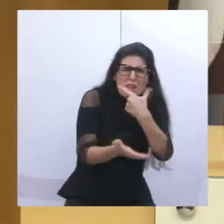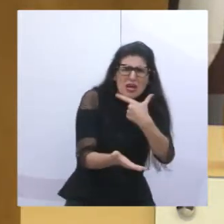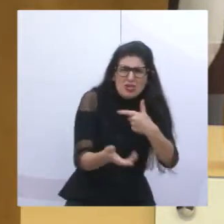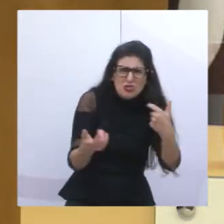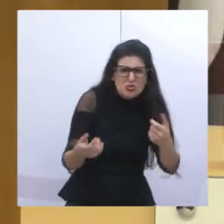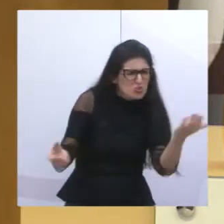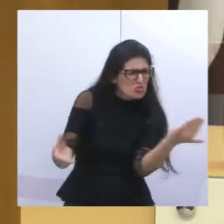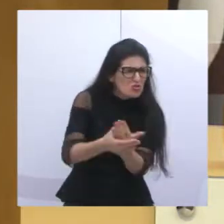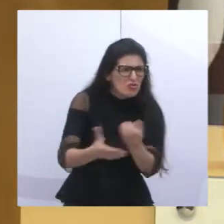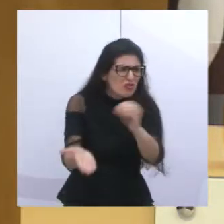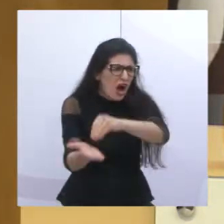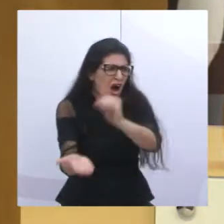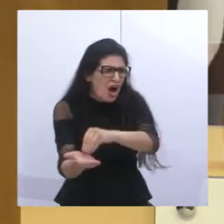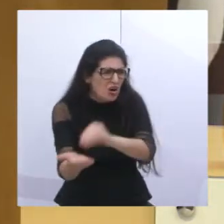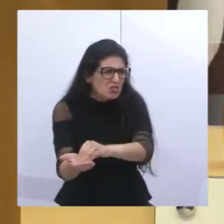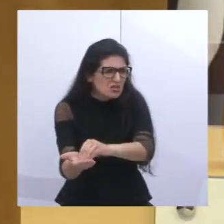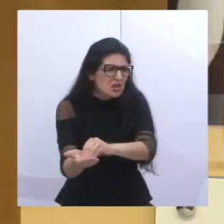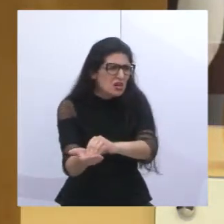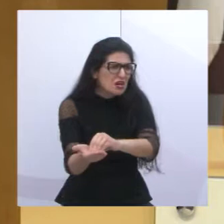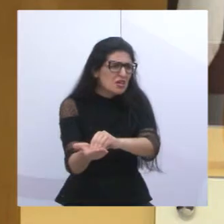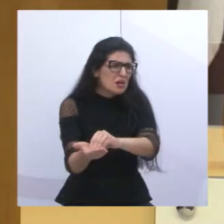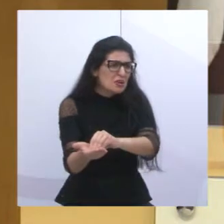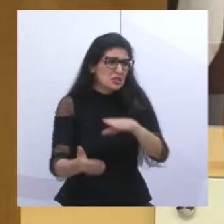município. Né? Então